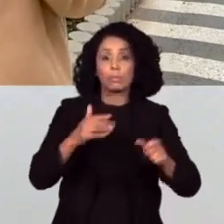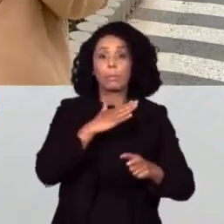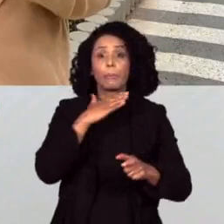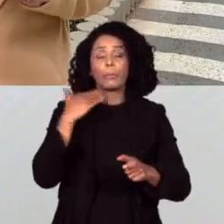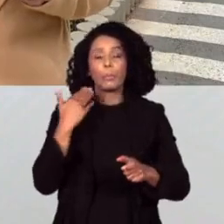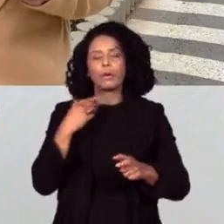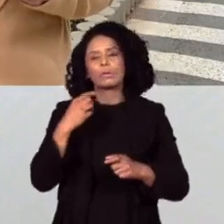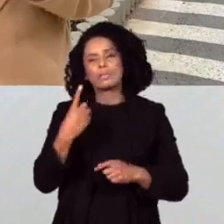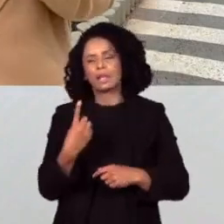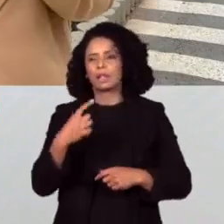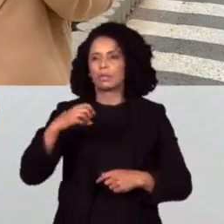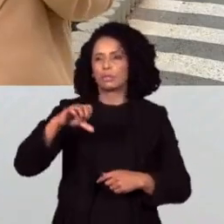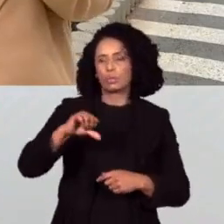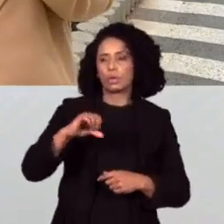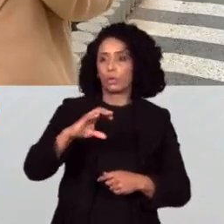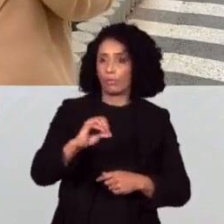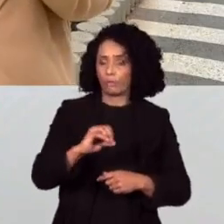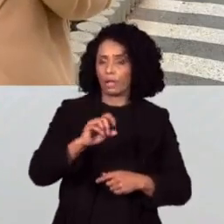em